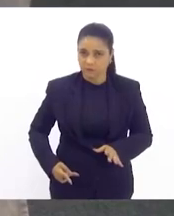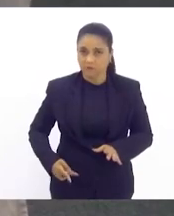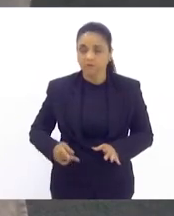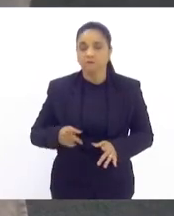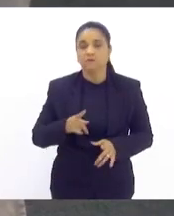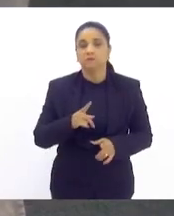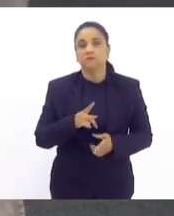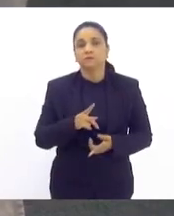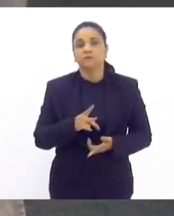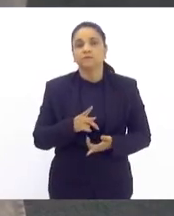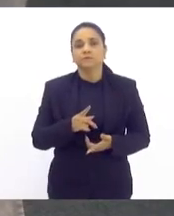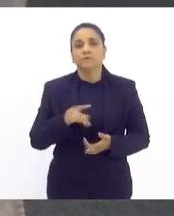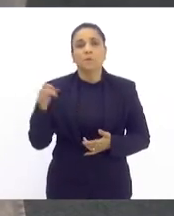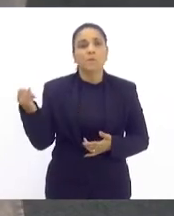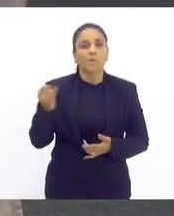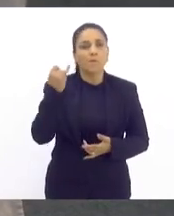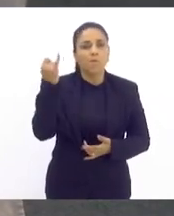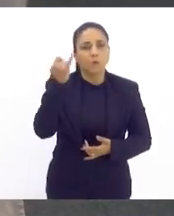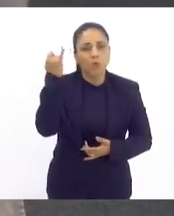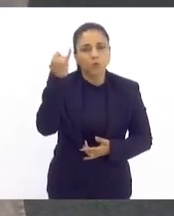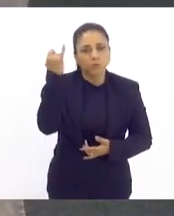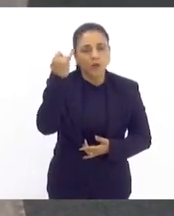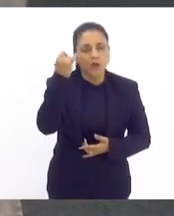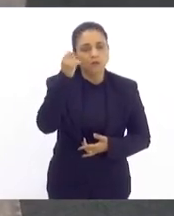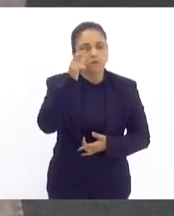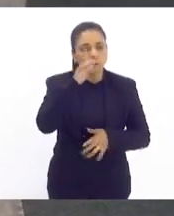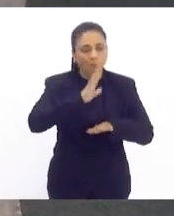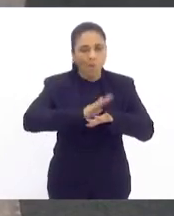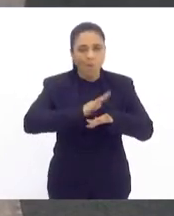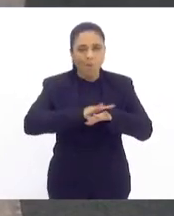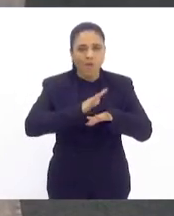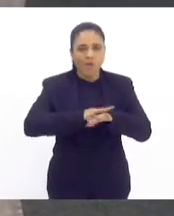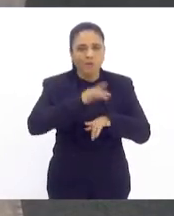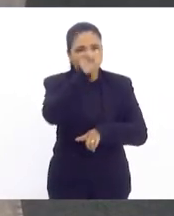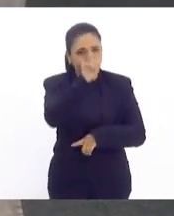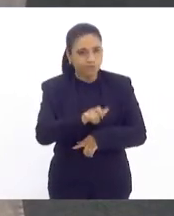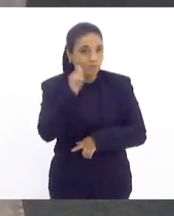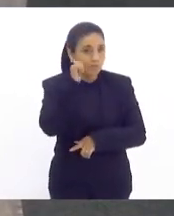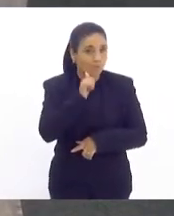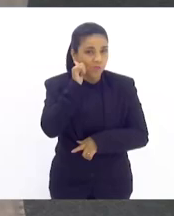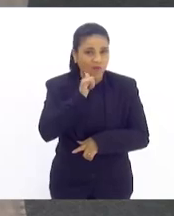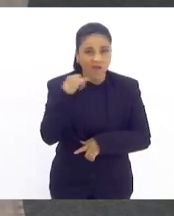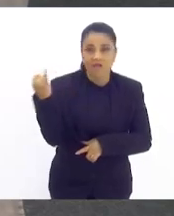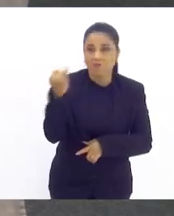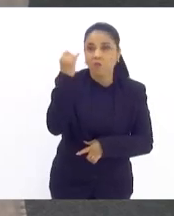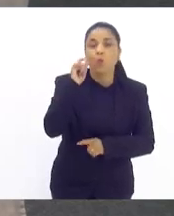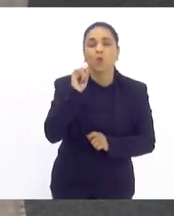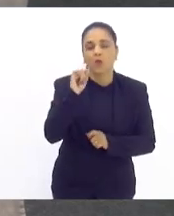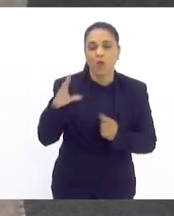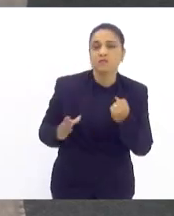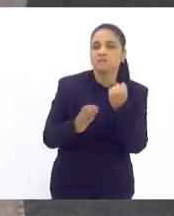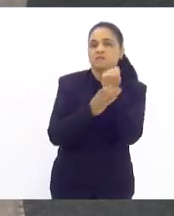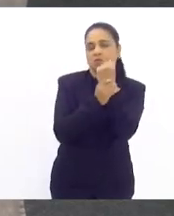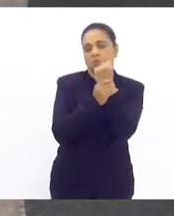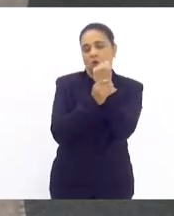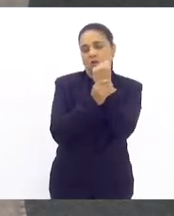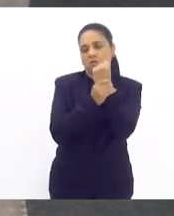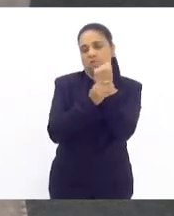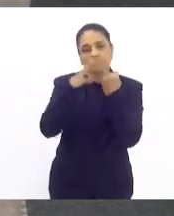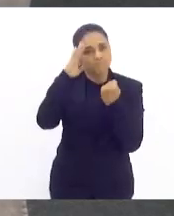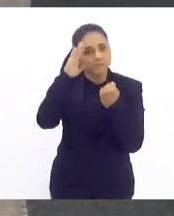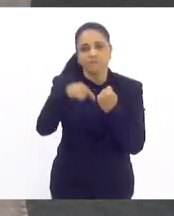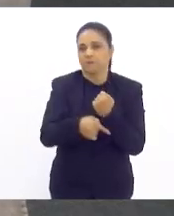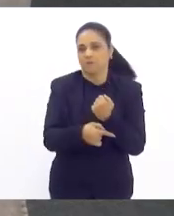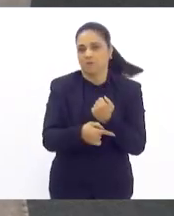mais importantes para mulher na hora do parto é exatamente a segurança dessa mulher que ela vá